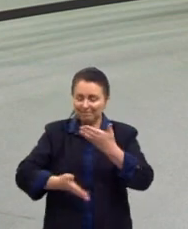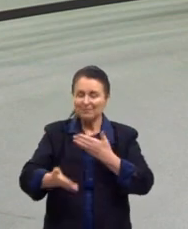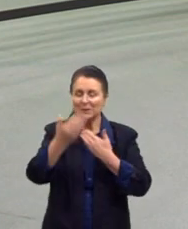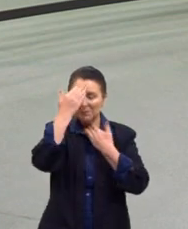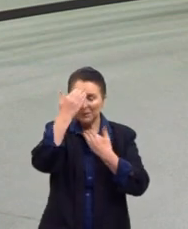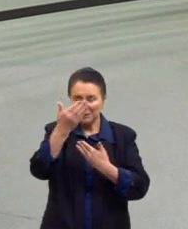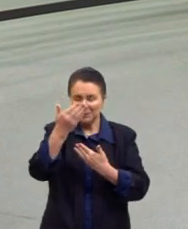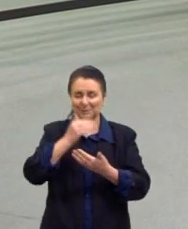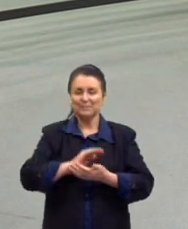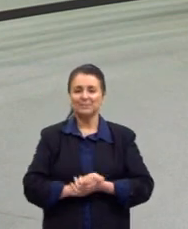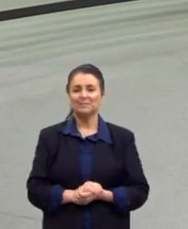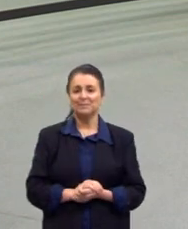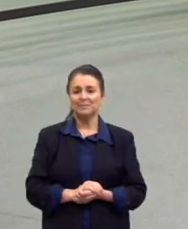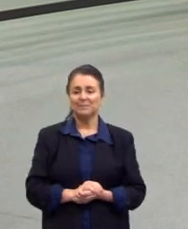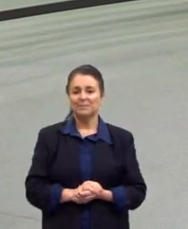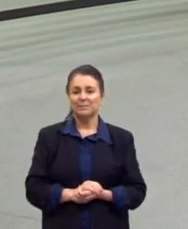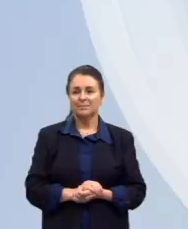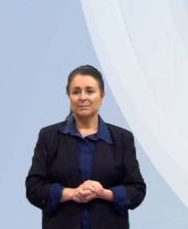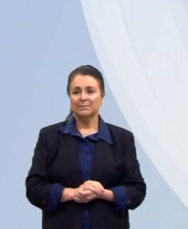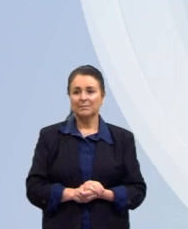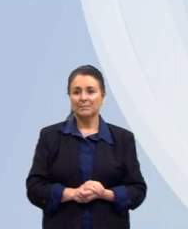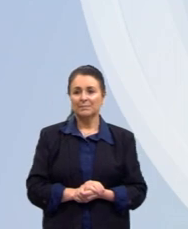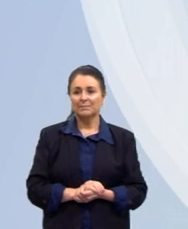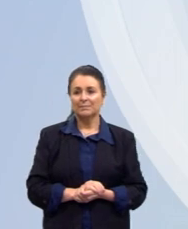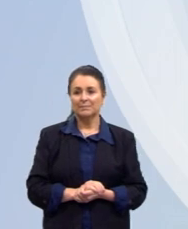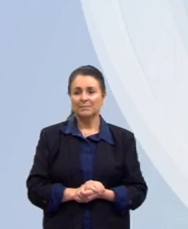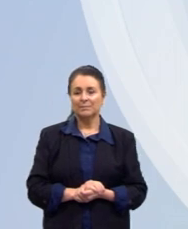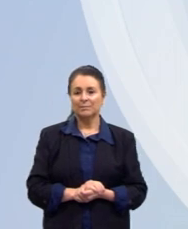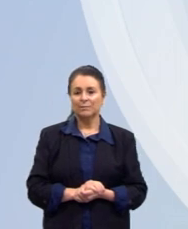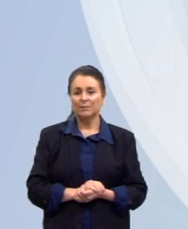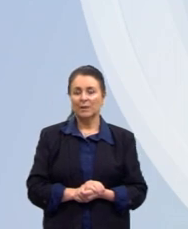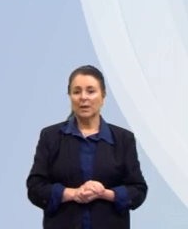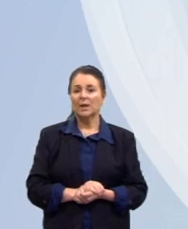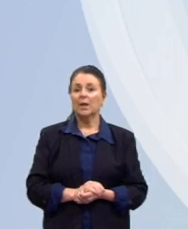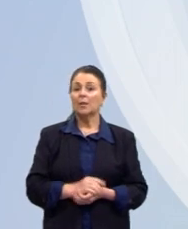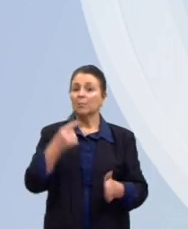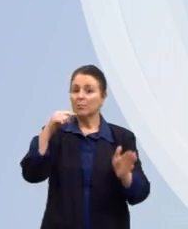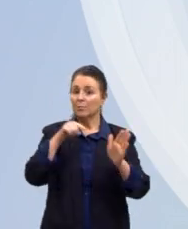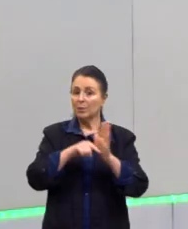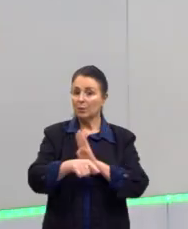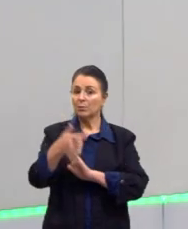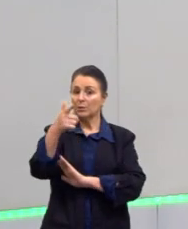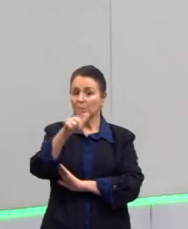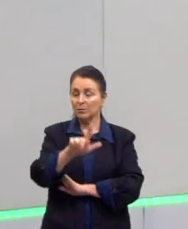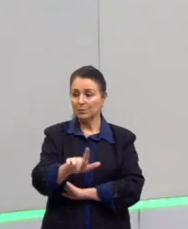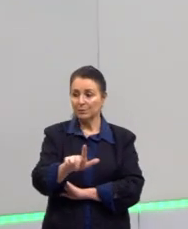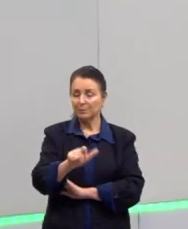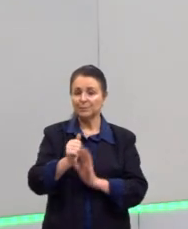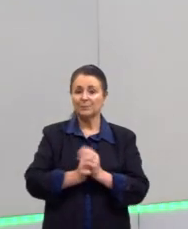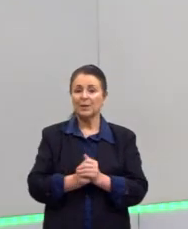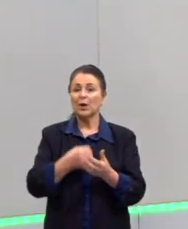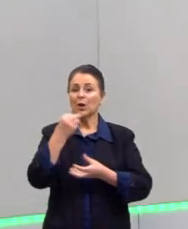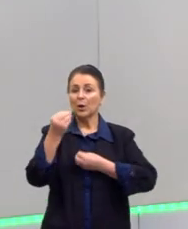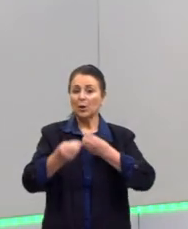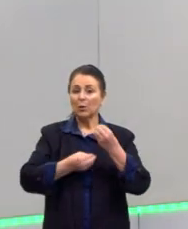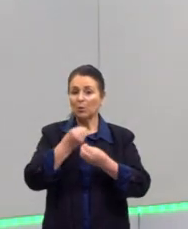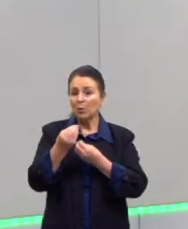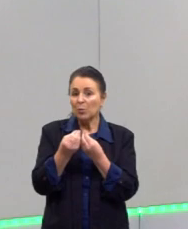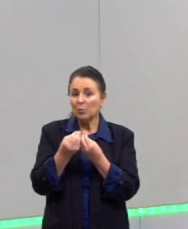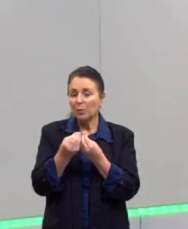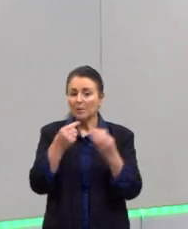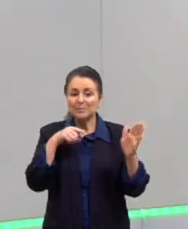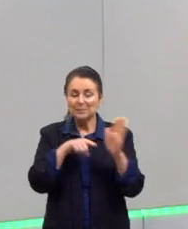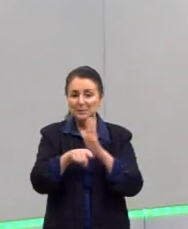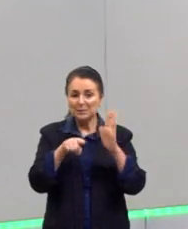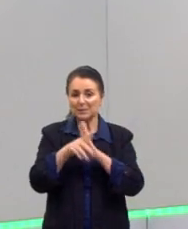até mais até uma próxima e eu venho perguntando então para vocês como é que essas questões aí